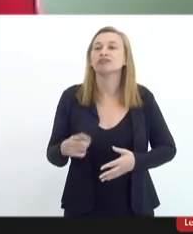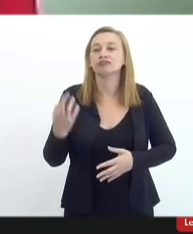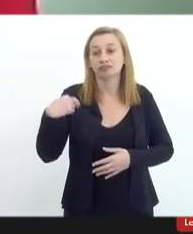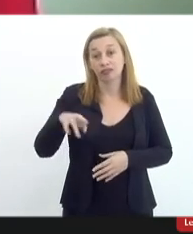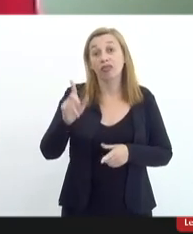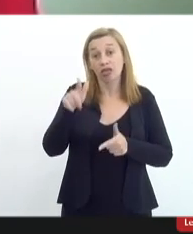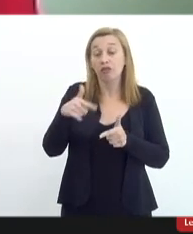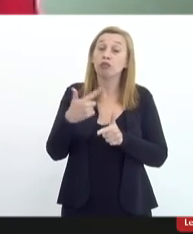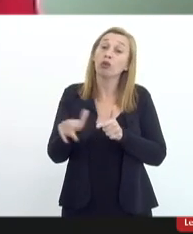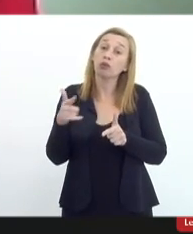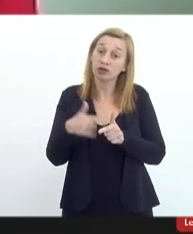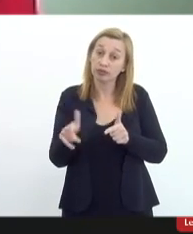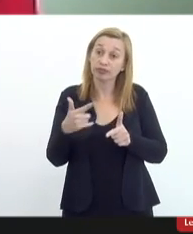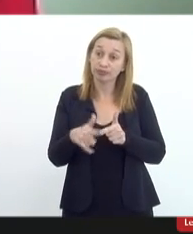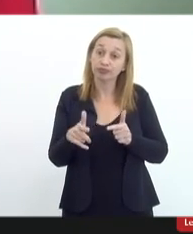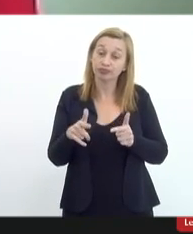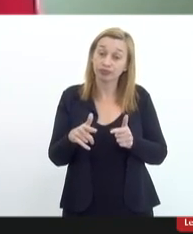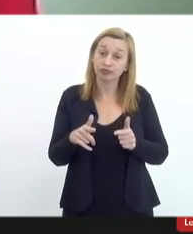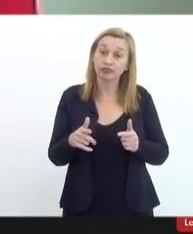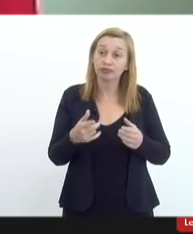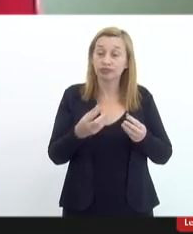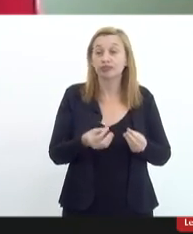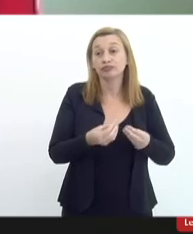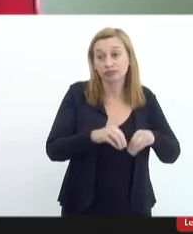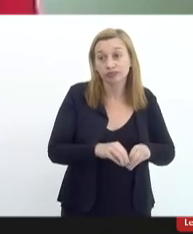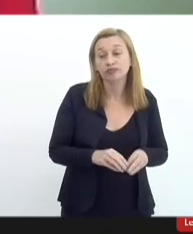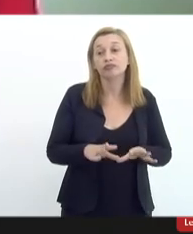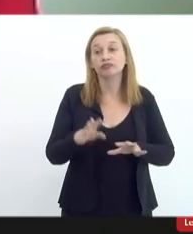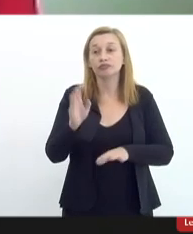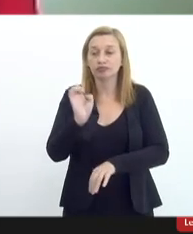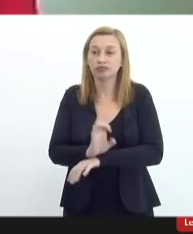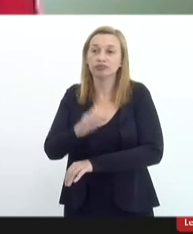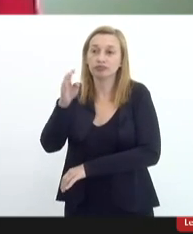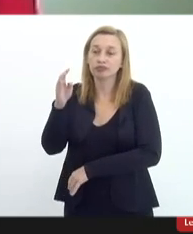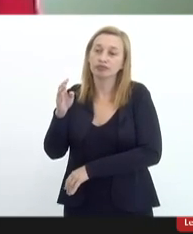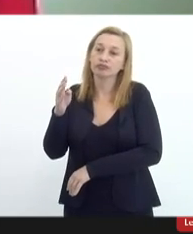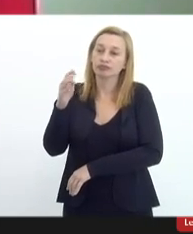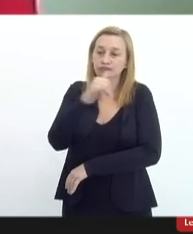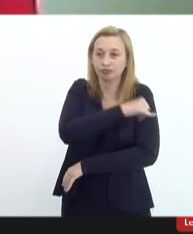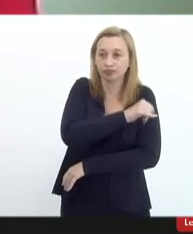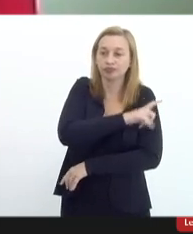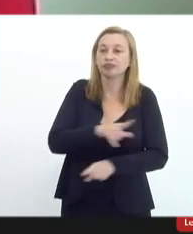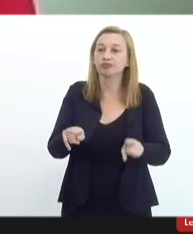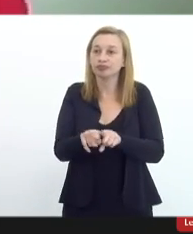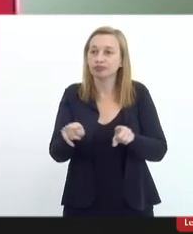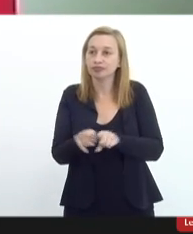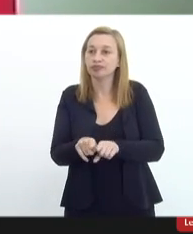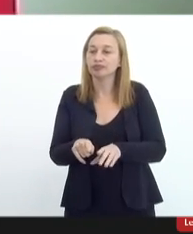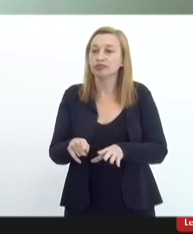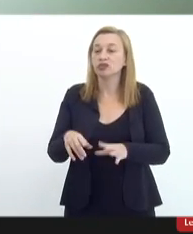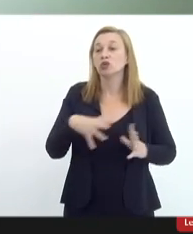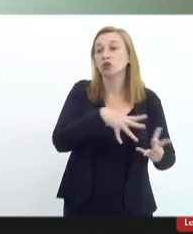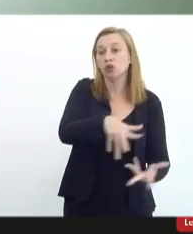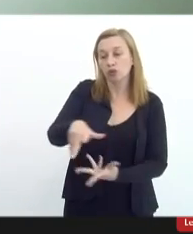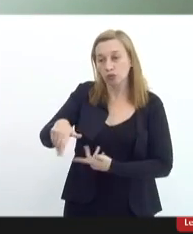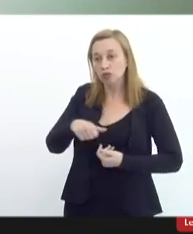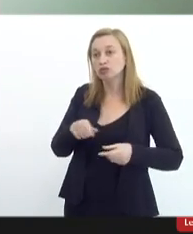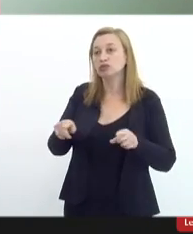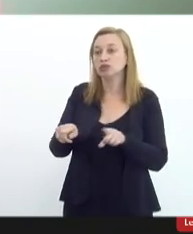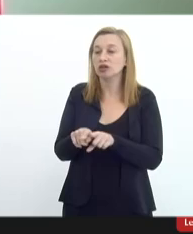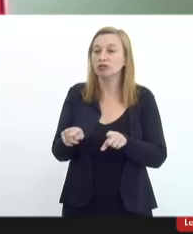que aflige ao Estado do Rio de Janeiro, ao mundo contemporâneo e ao Brasil, nesse momento de